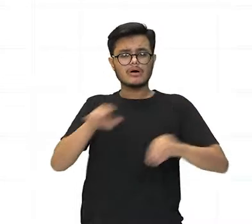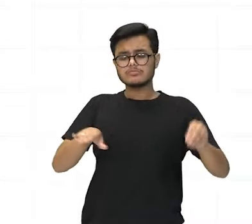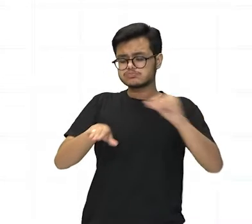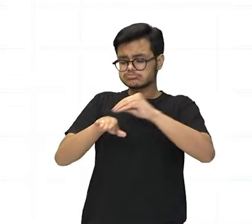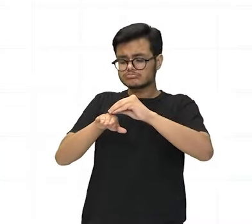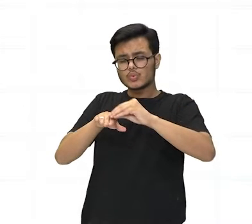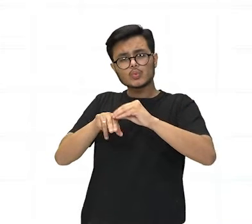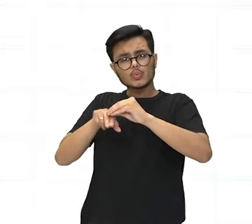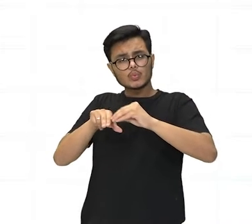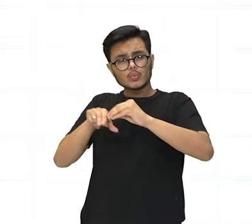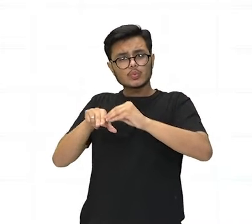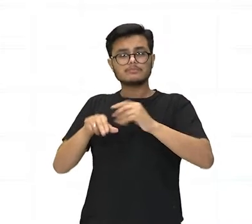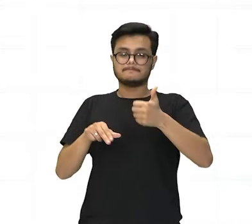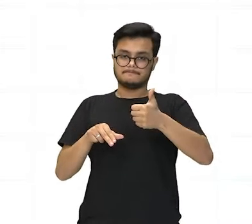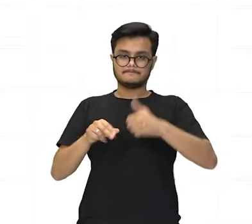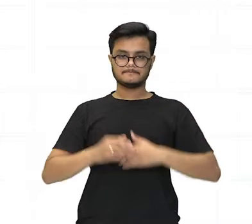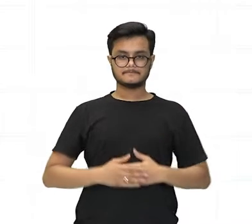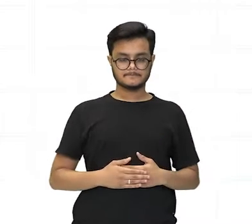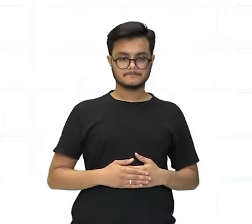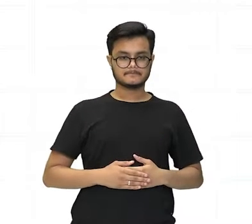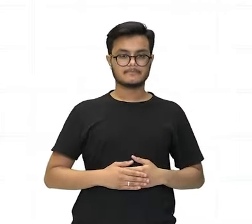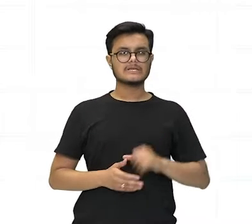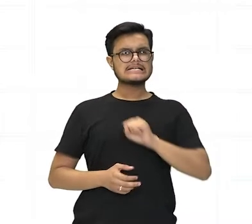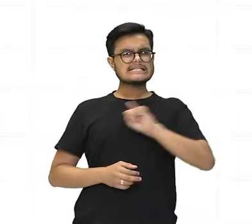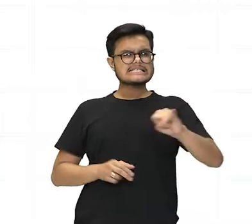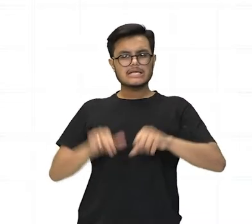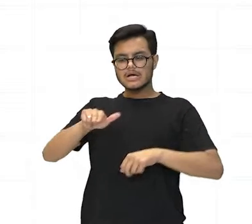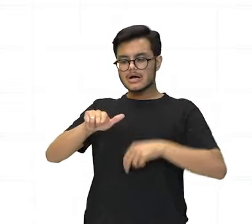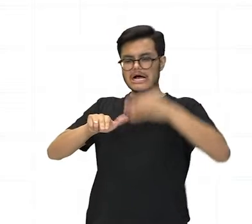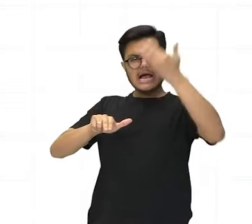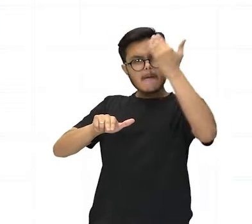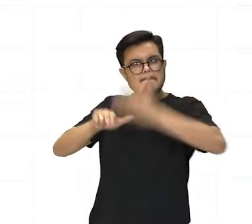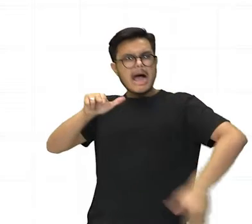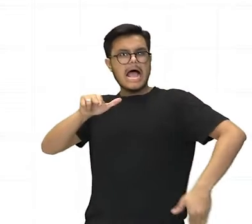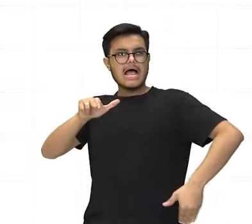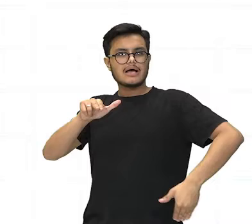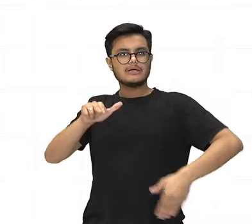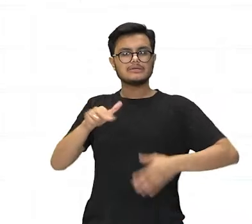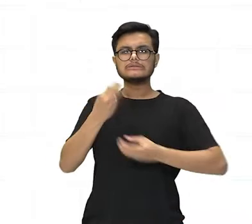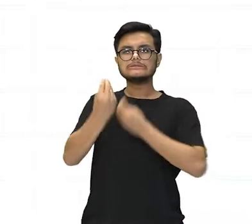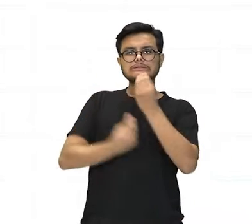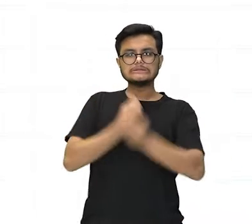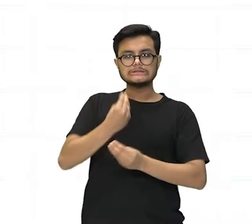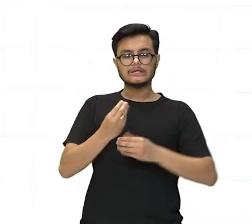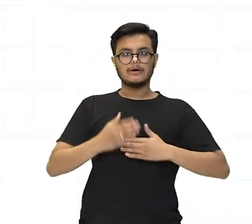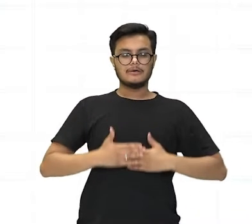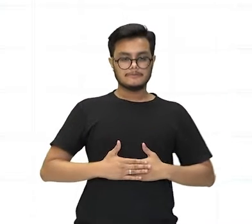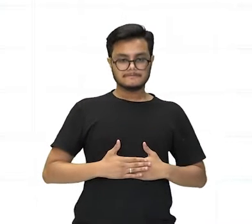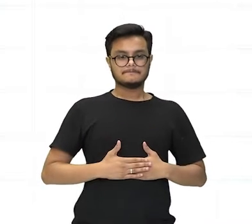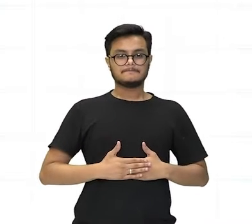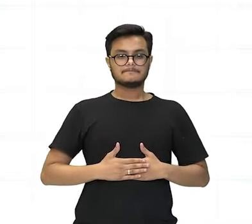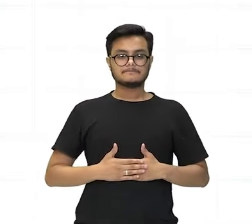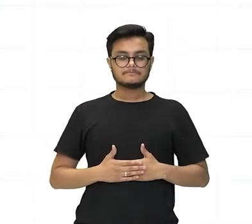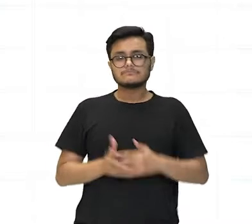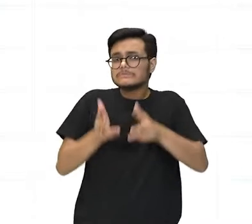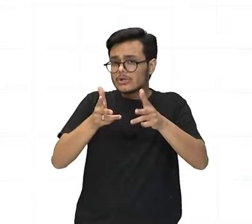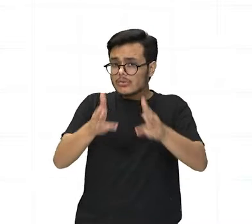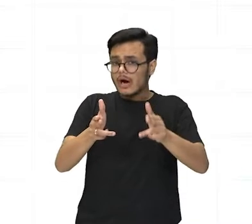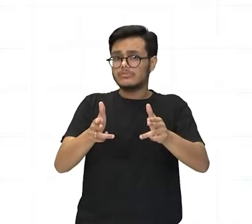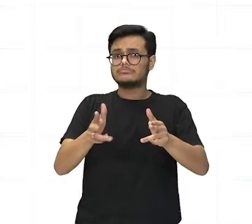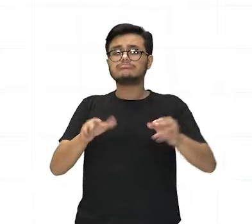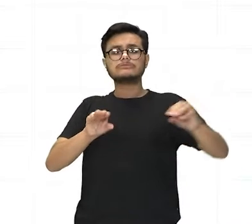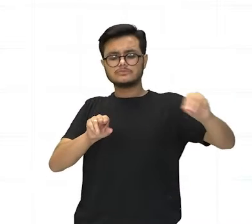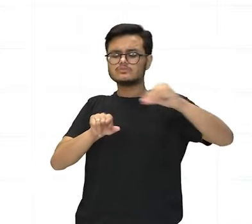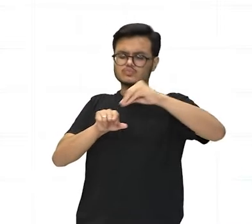gaze e comprimir, tá bom? E se for um corte maior, um corte profundo, o mesmo procedimento